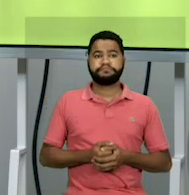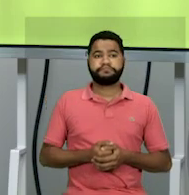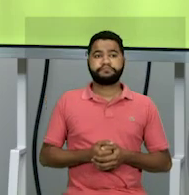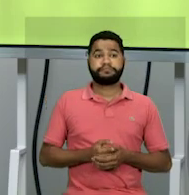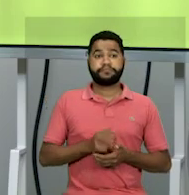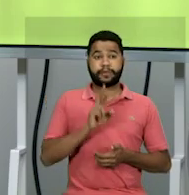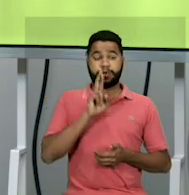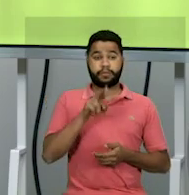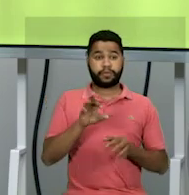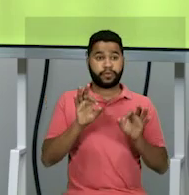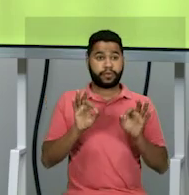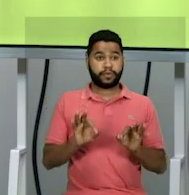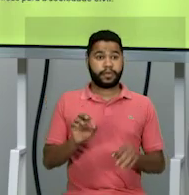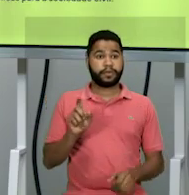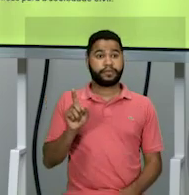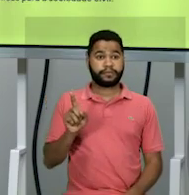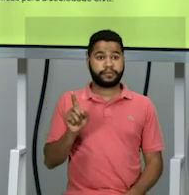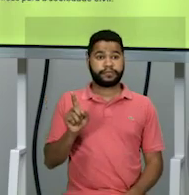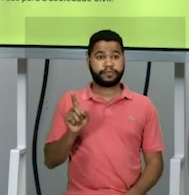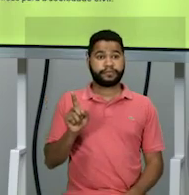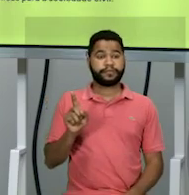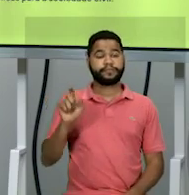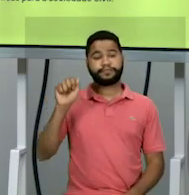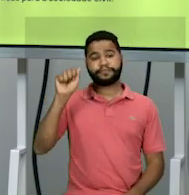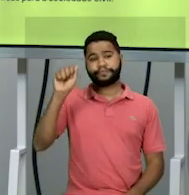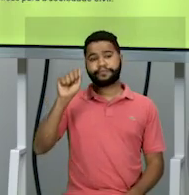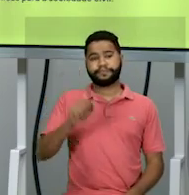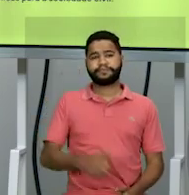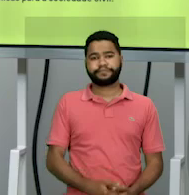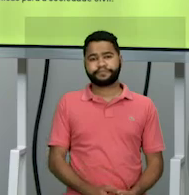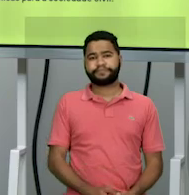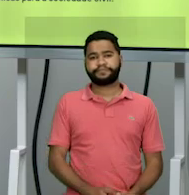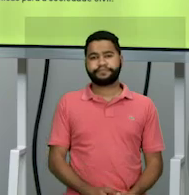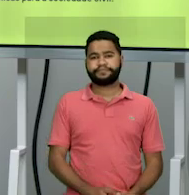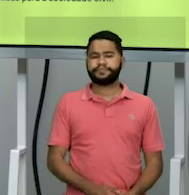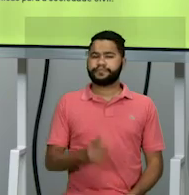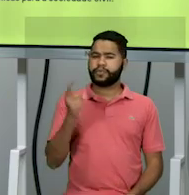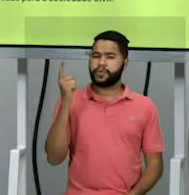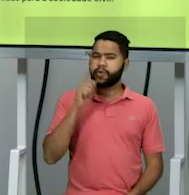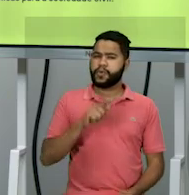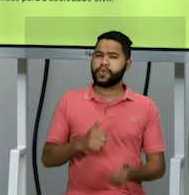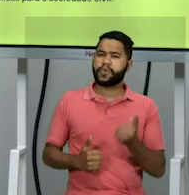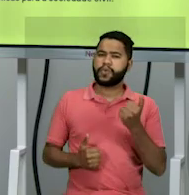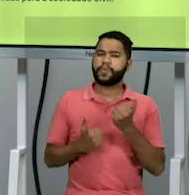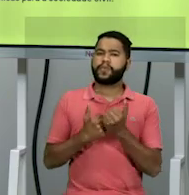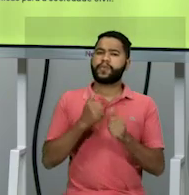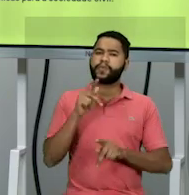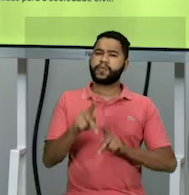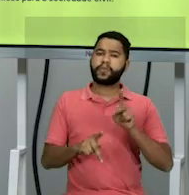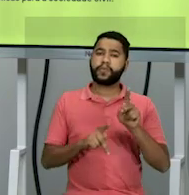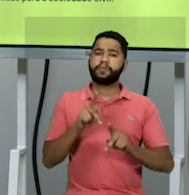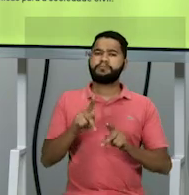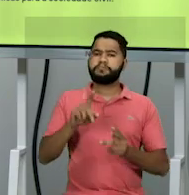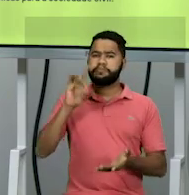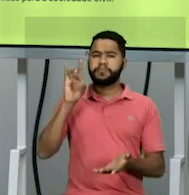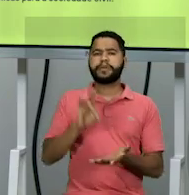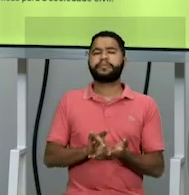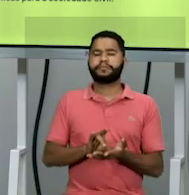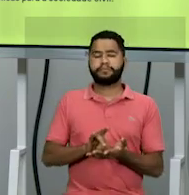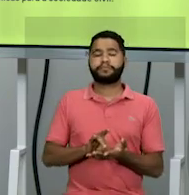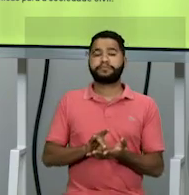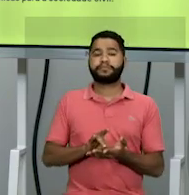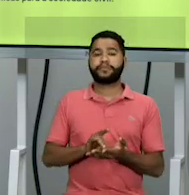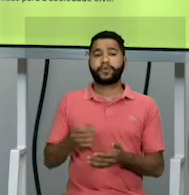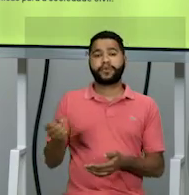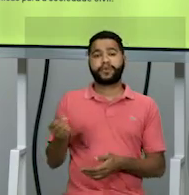a resposta correta é a letra A. Conquistar o apoio popular na legitimação